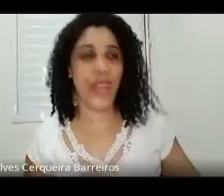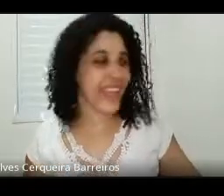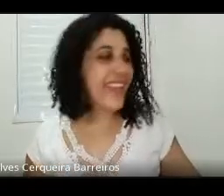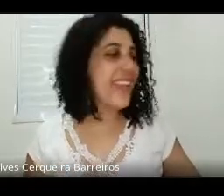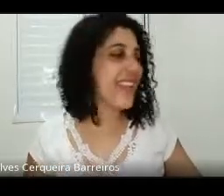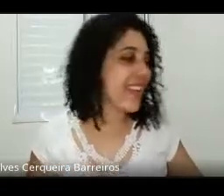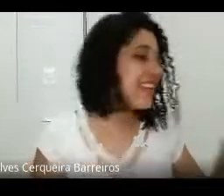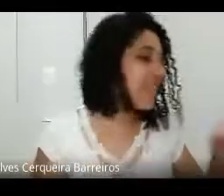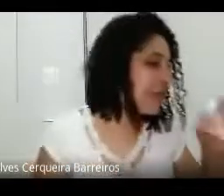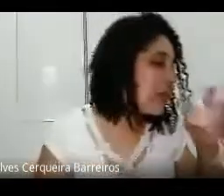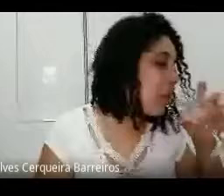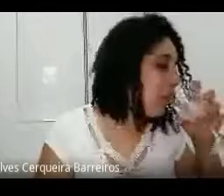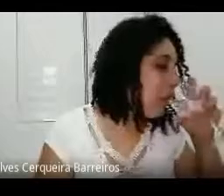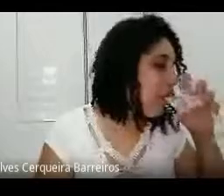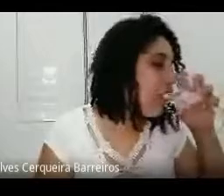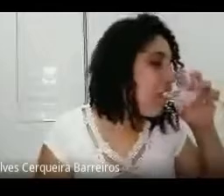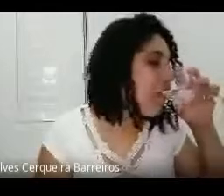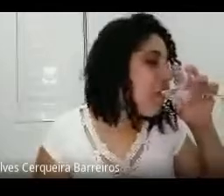Isso, varrer.